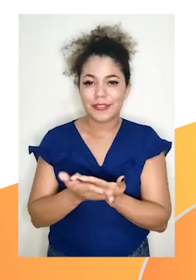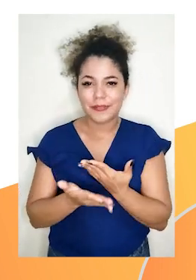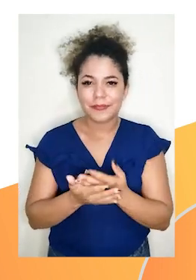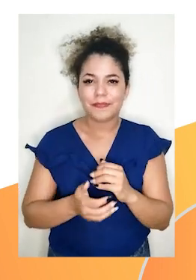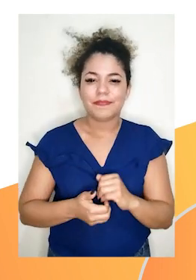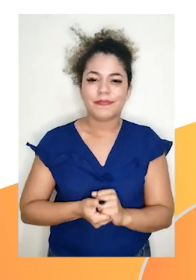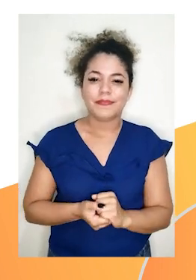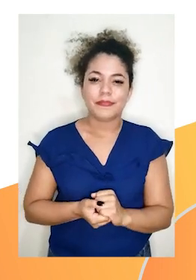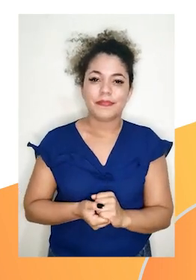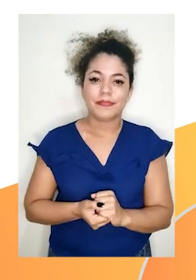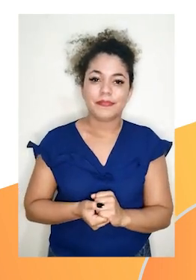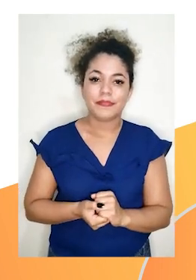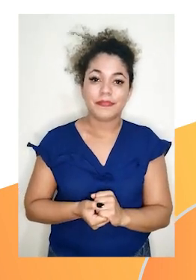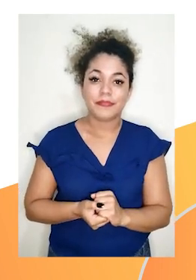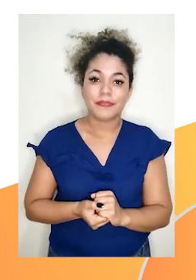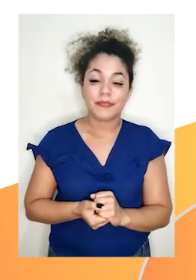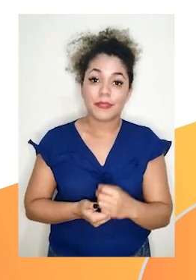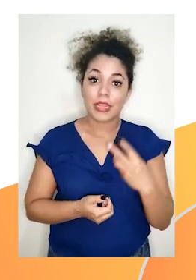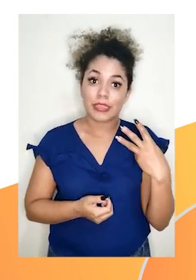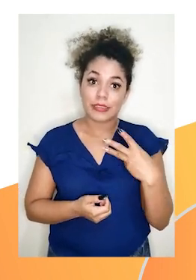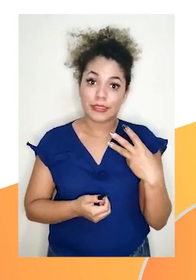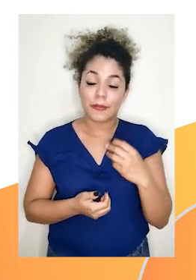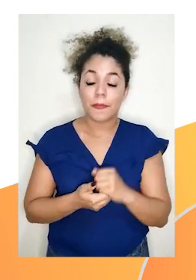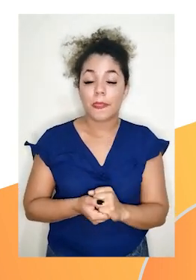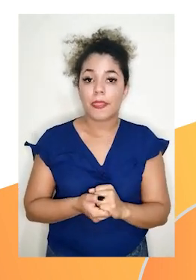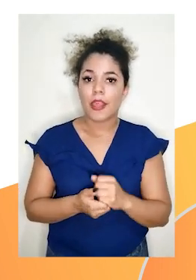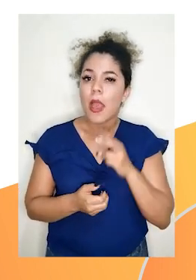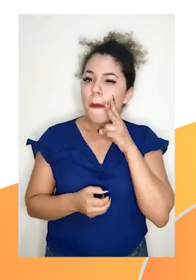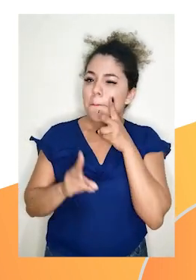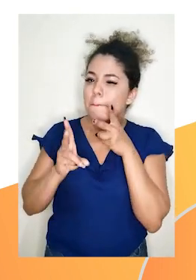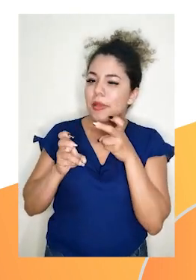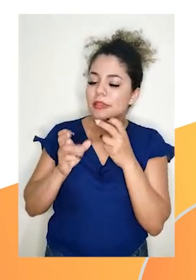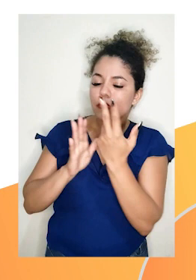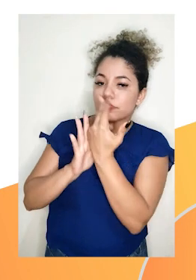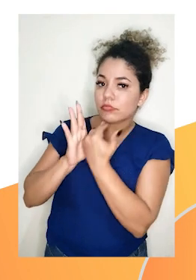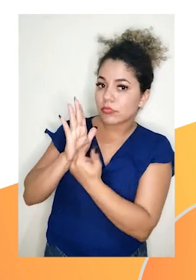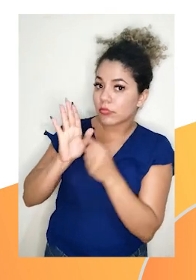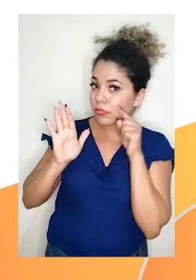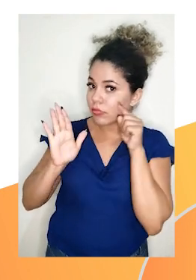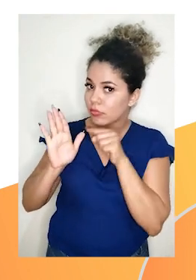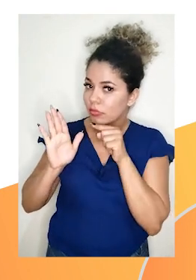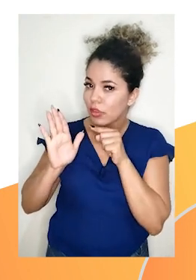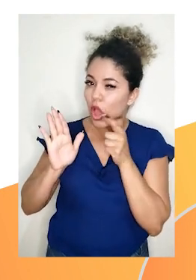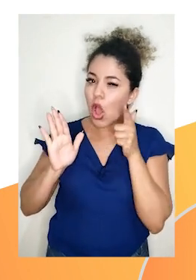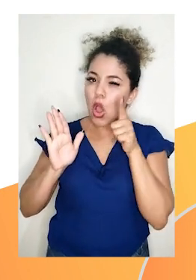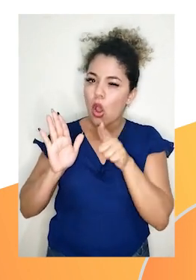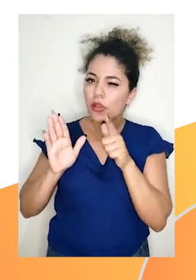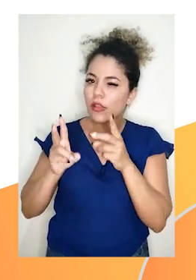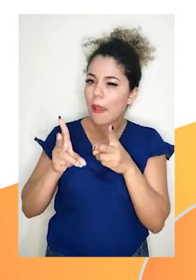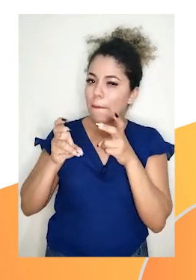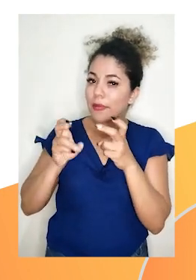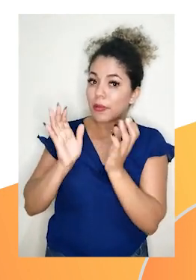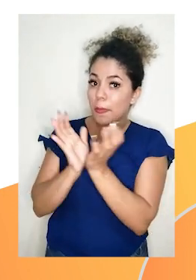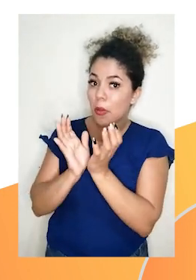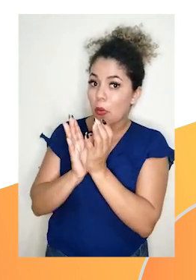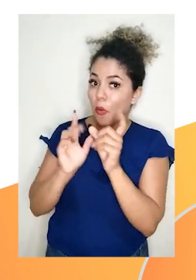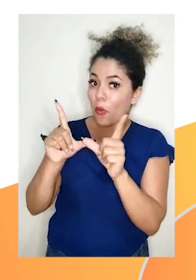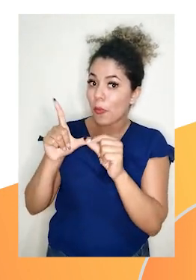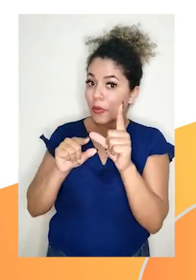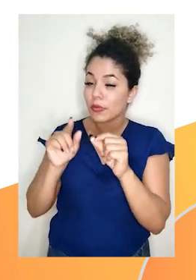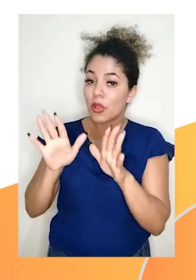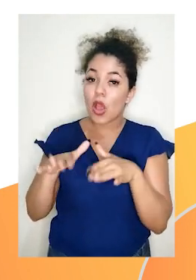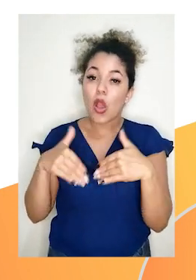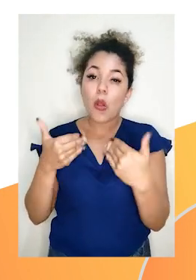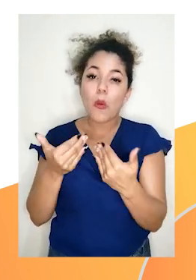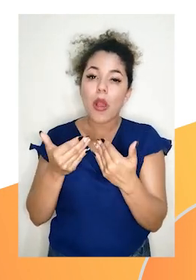aula. 3. Observe a imagem ao lado. Você consegue identificar uma constelação? Qual é a